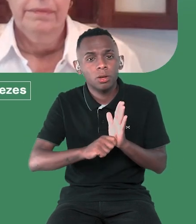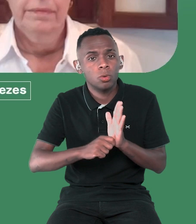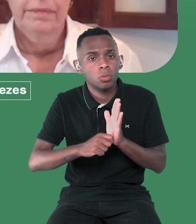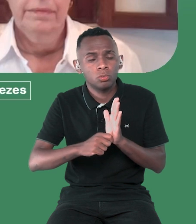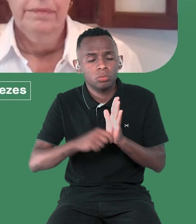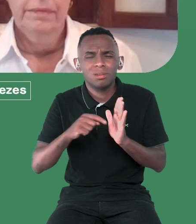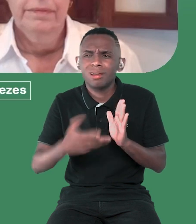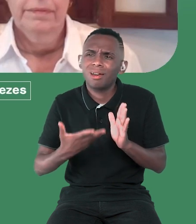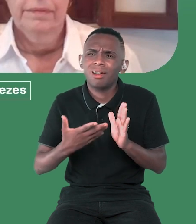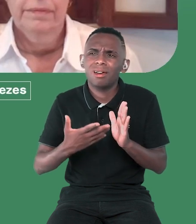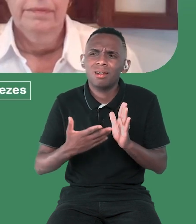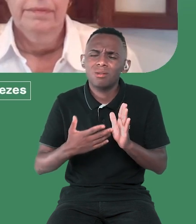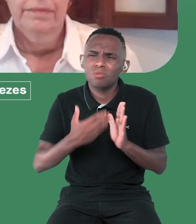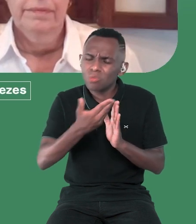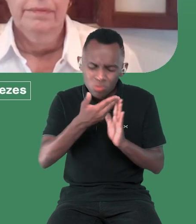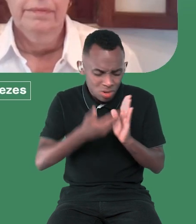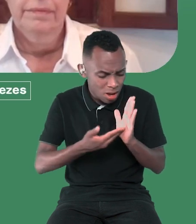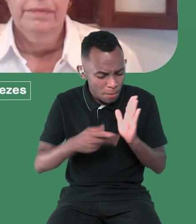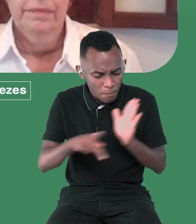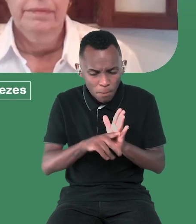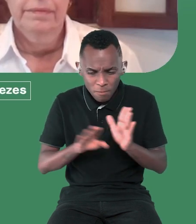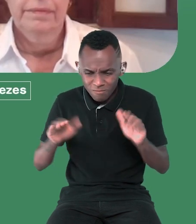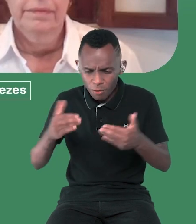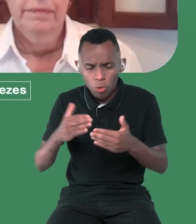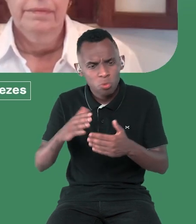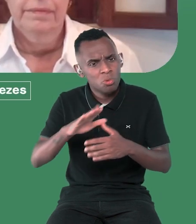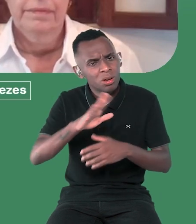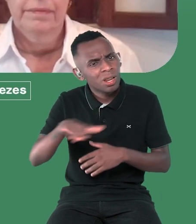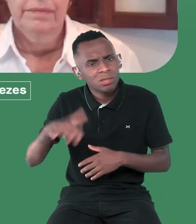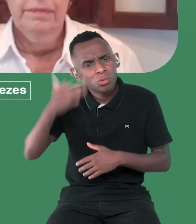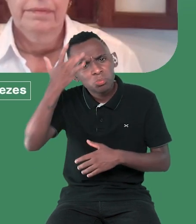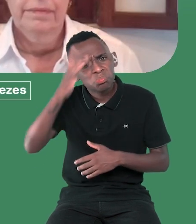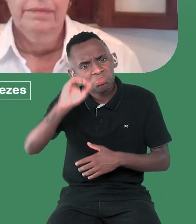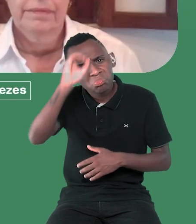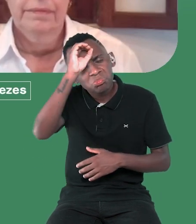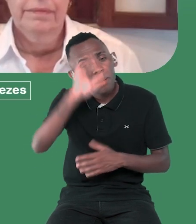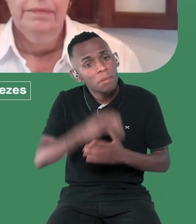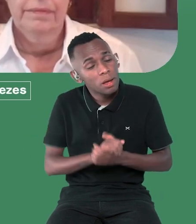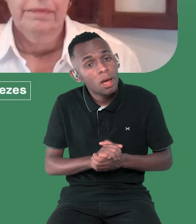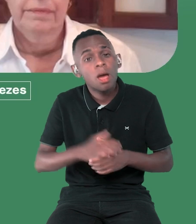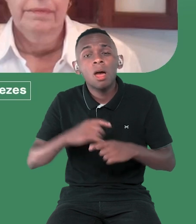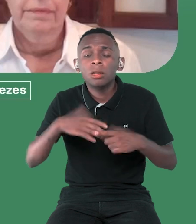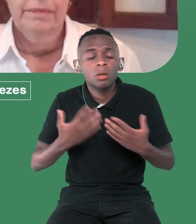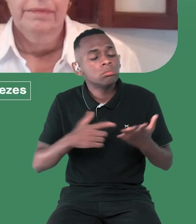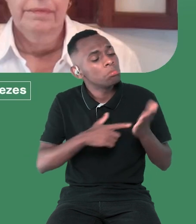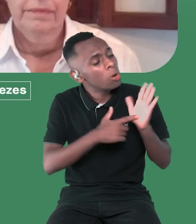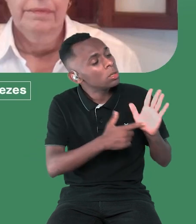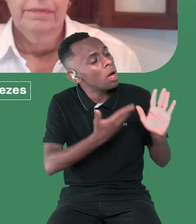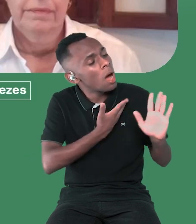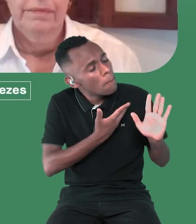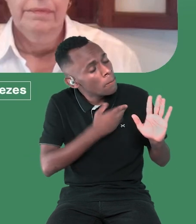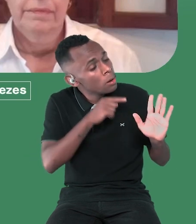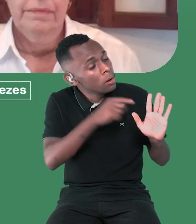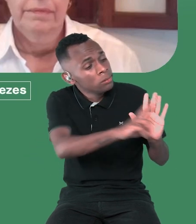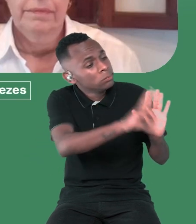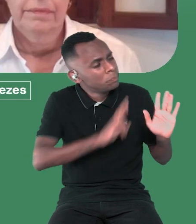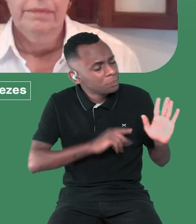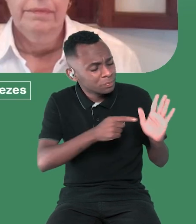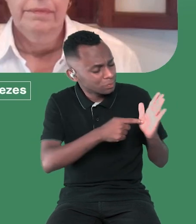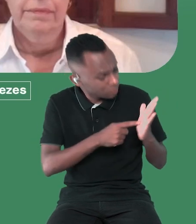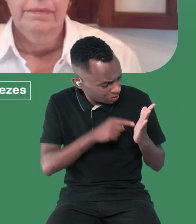que era um livro para criança. E aí, eu mostrando para um amigo, ele falou, tá, isso é um livro para